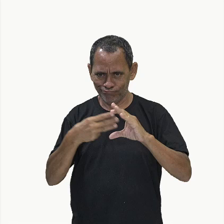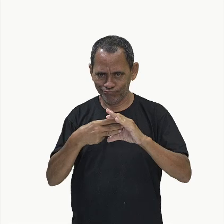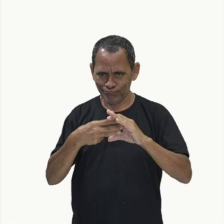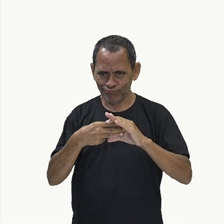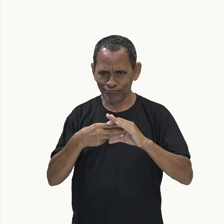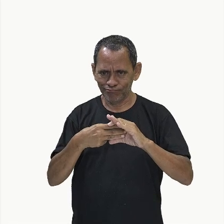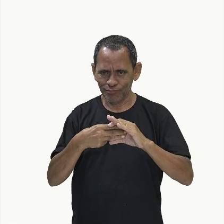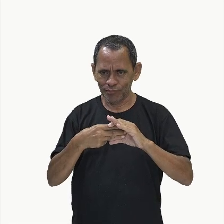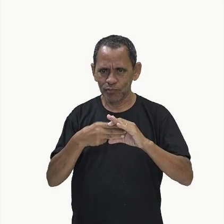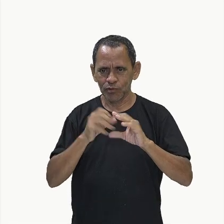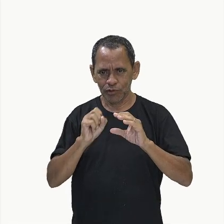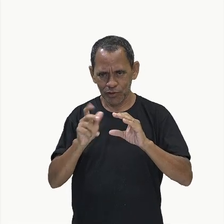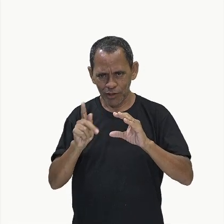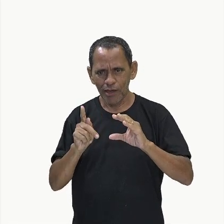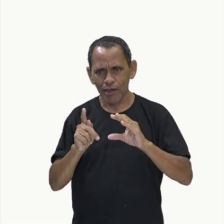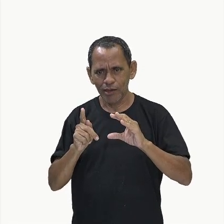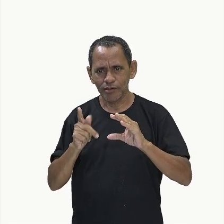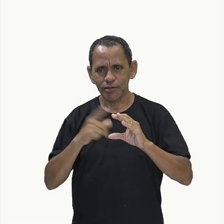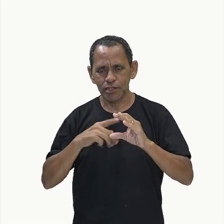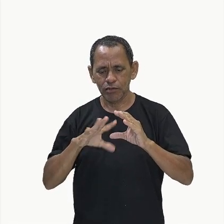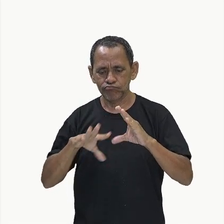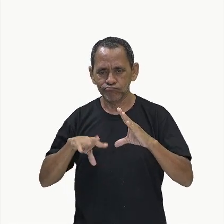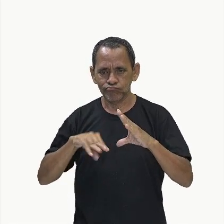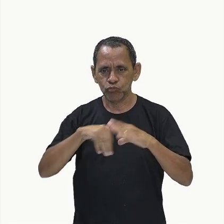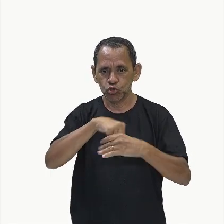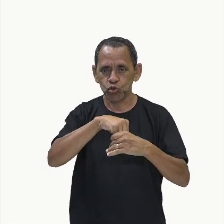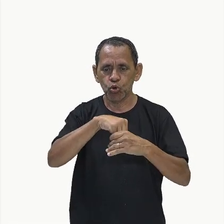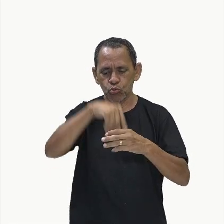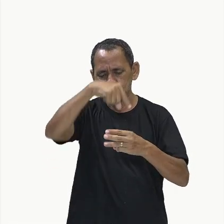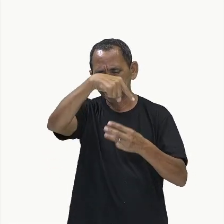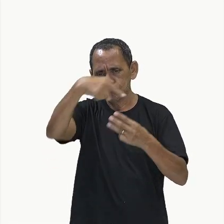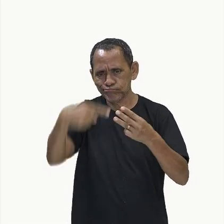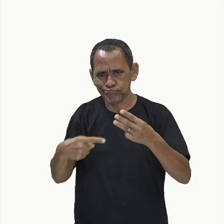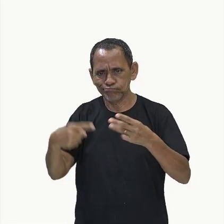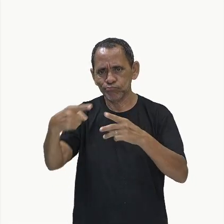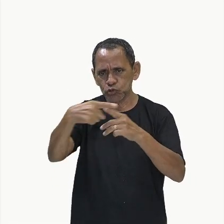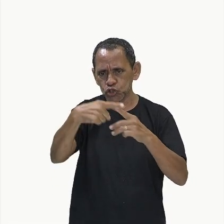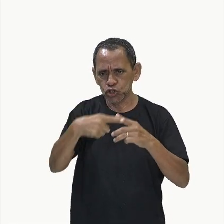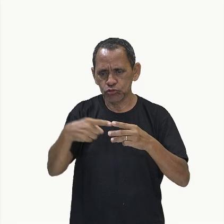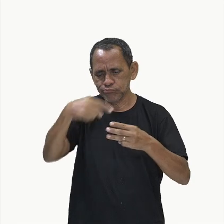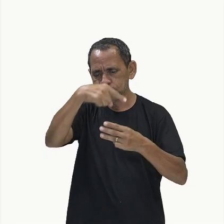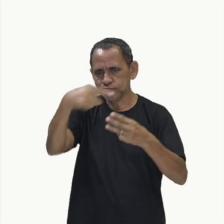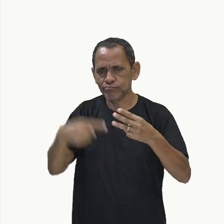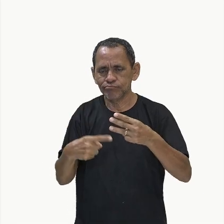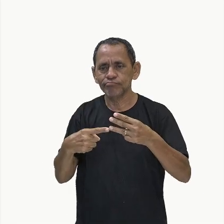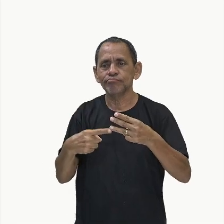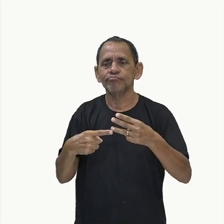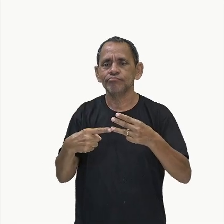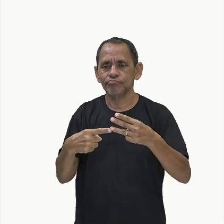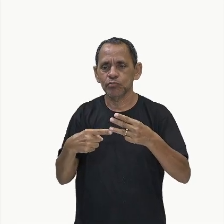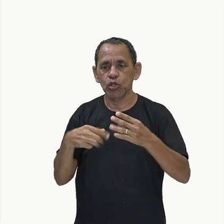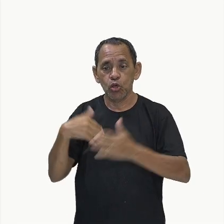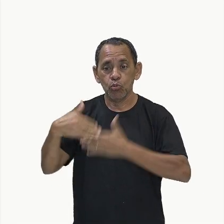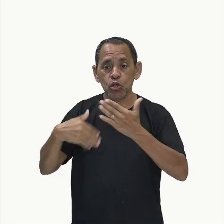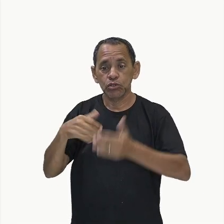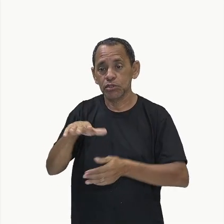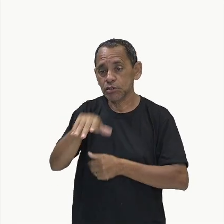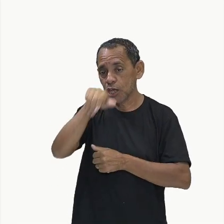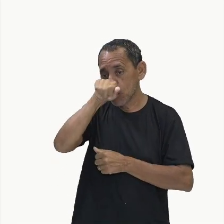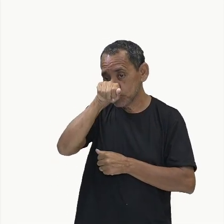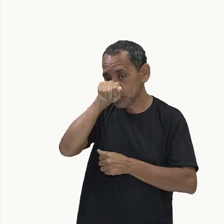ser composto por 3 etapas. Aí nós vamos ter lá, tanto no processo de